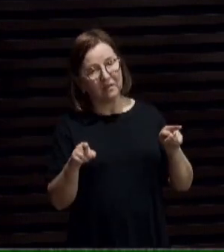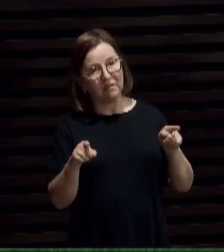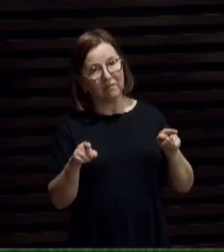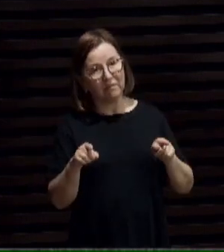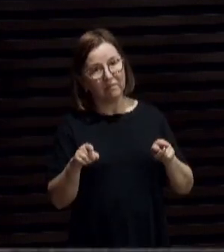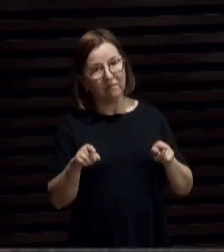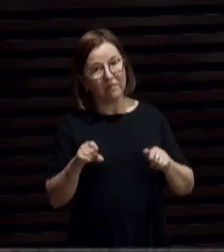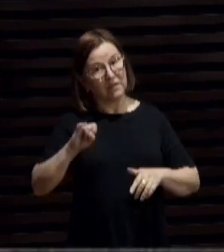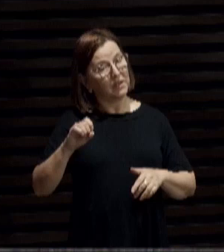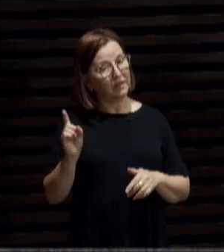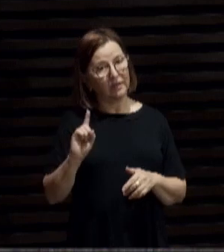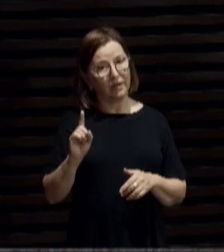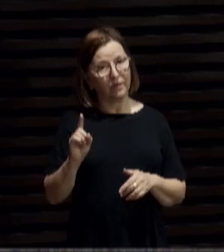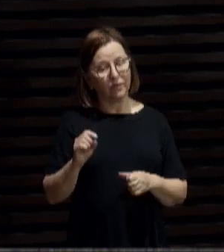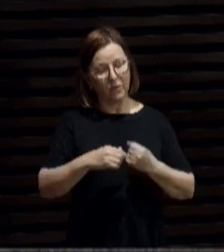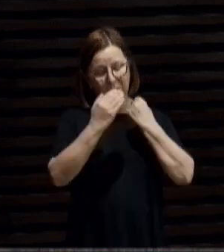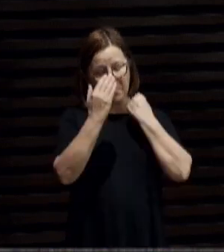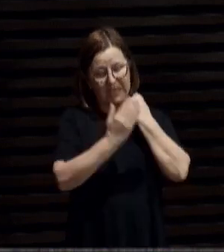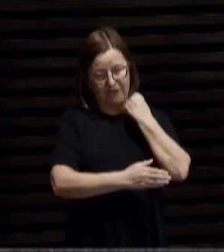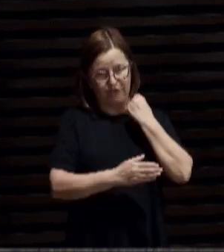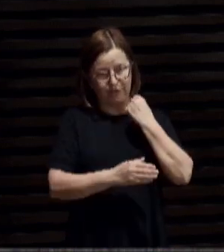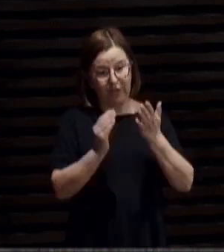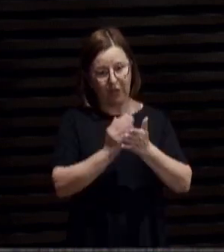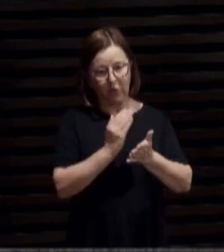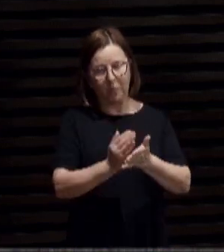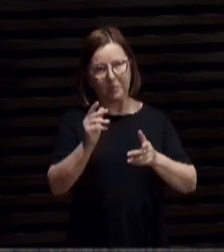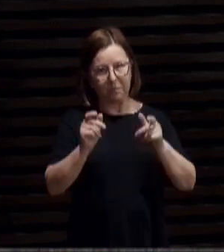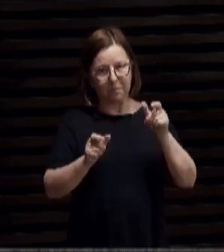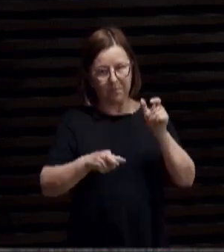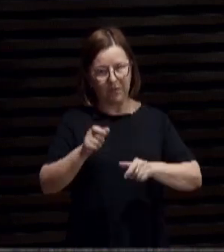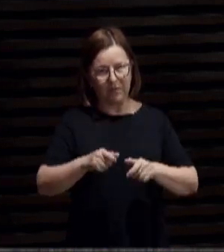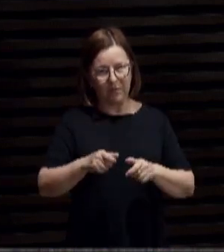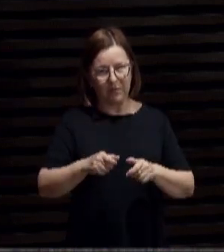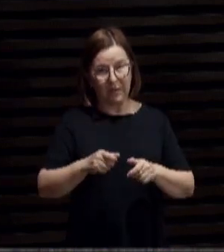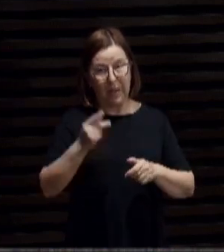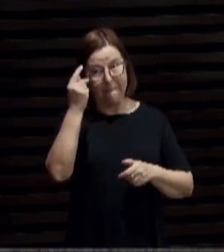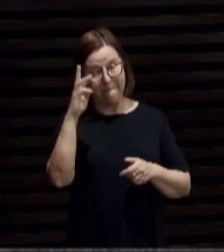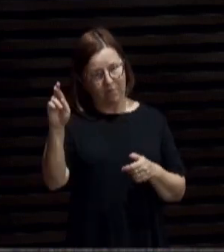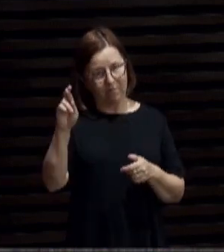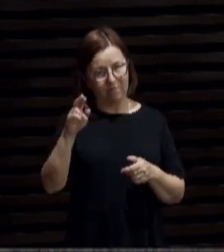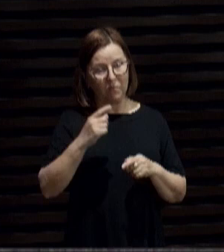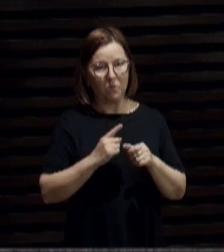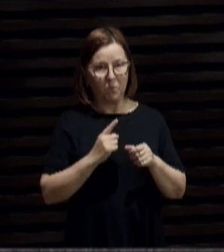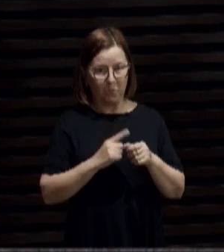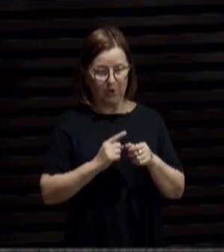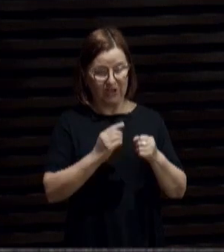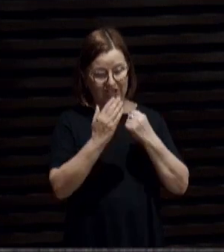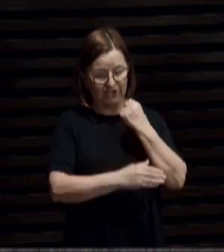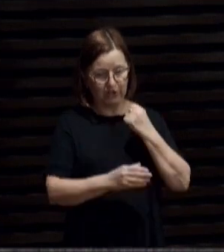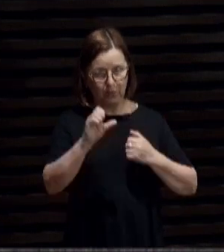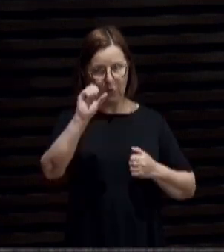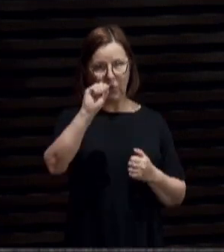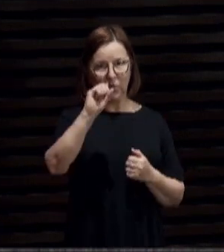o castigo de alguns é muito mais sério, porque o castigo de Sodoma é menor do que o